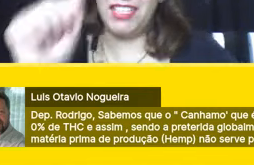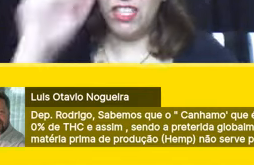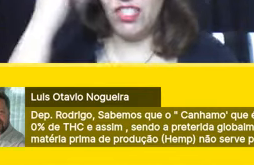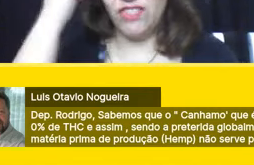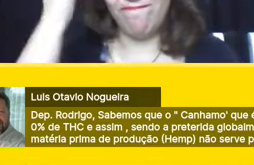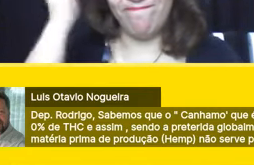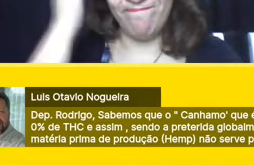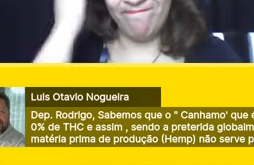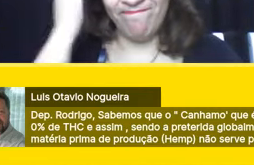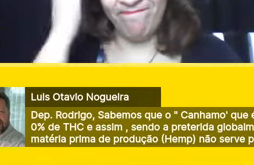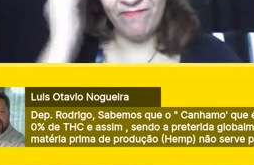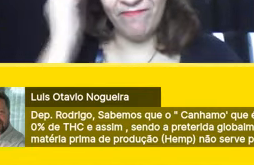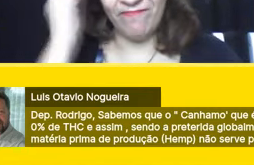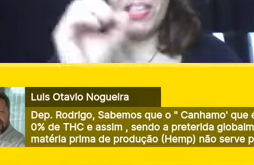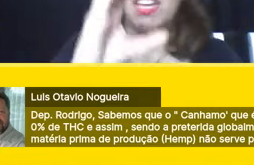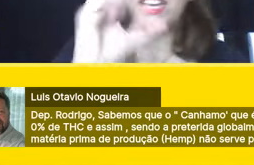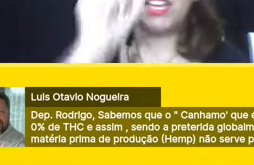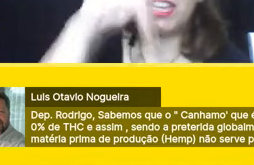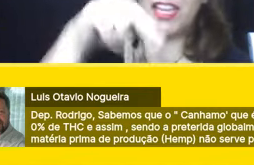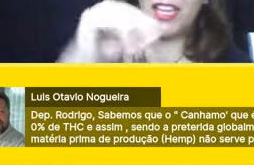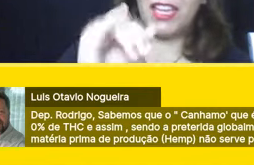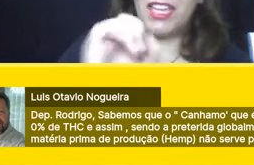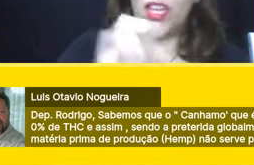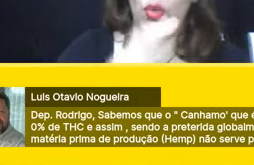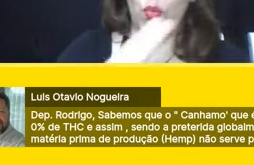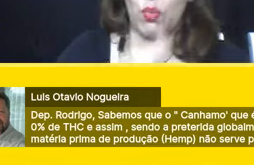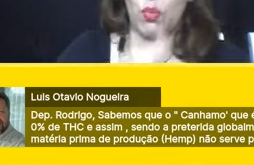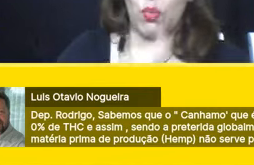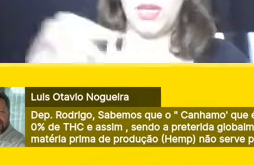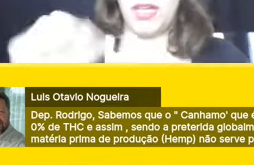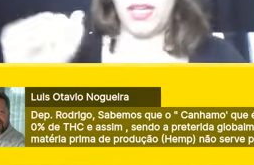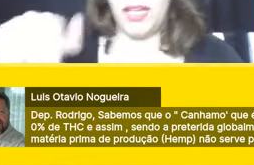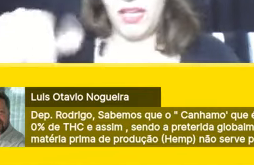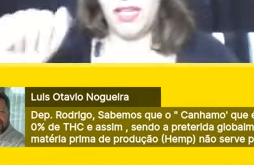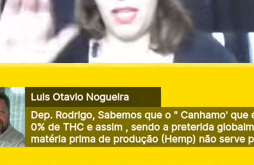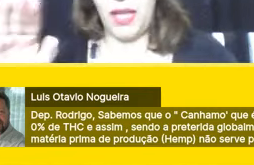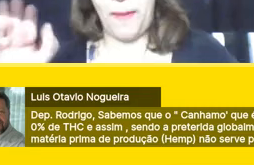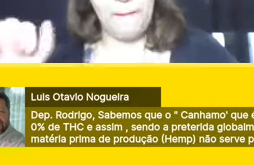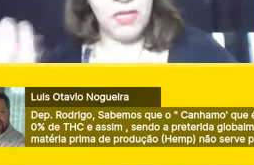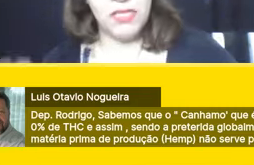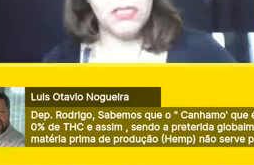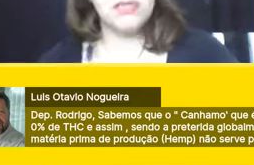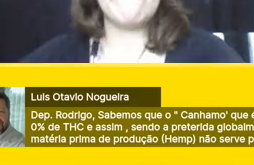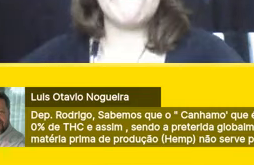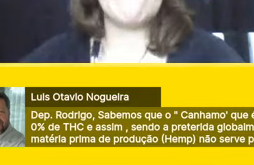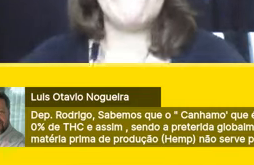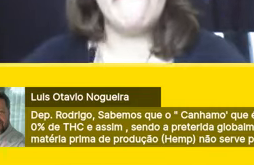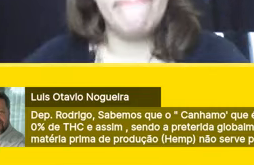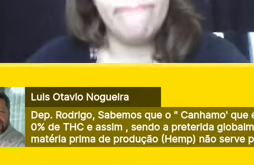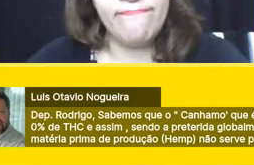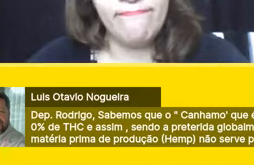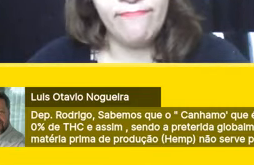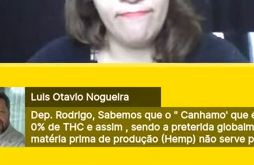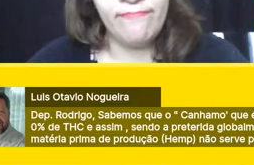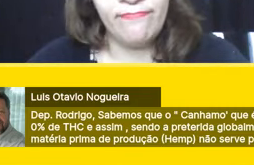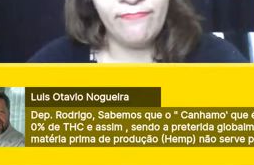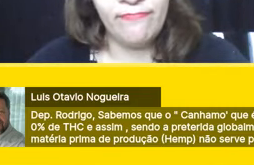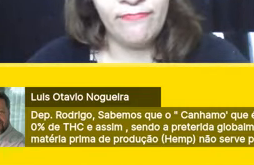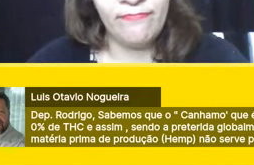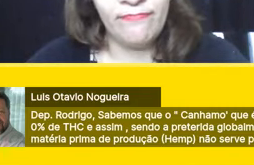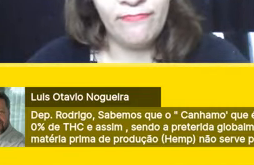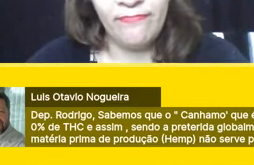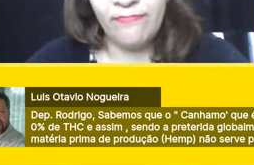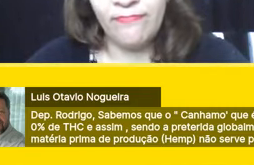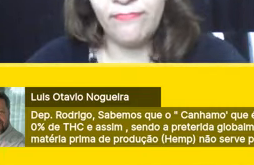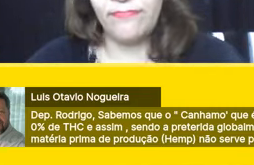entre cânhamo e cannabis sativa? Excelente. O plantio Perfeito. da. Ó, só concluindo, deputado.